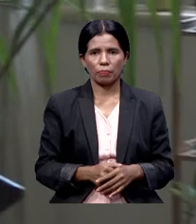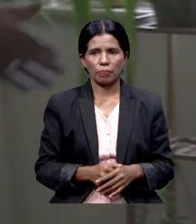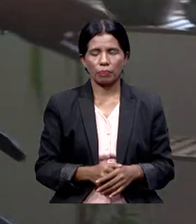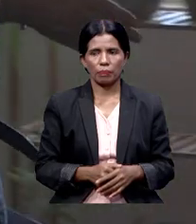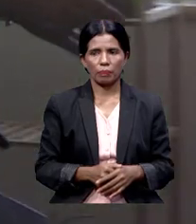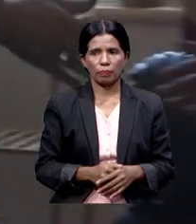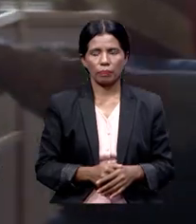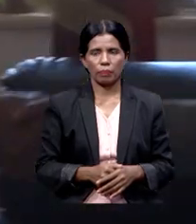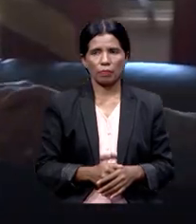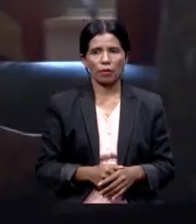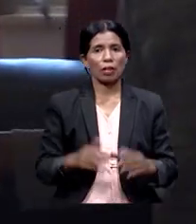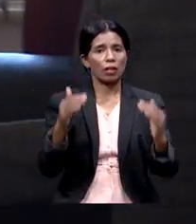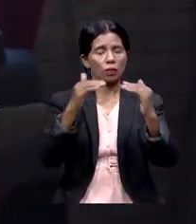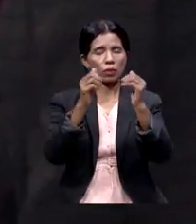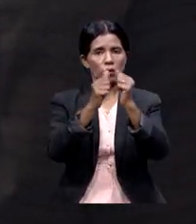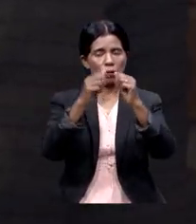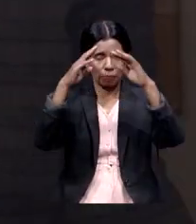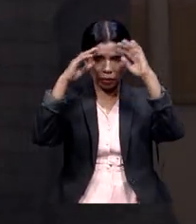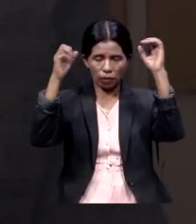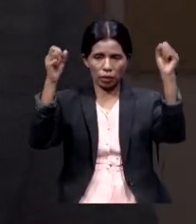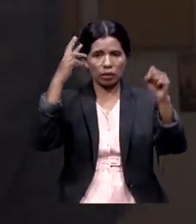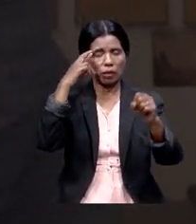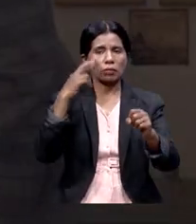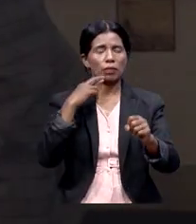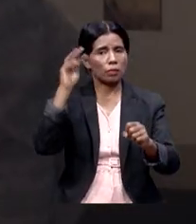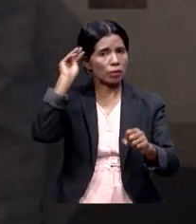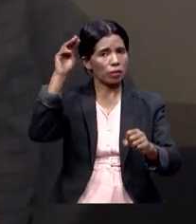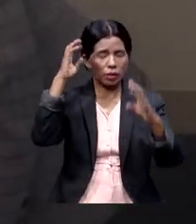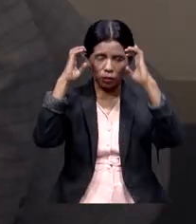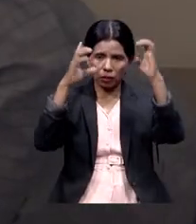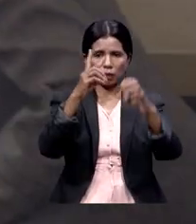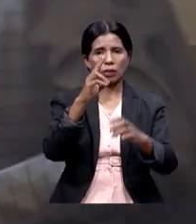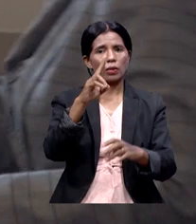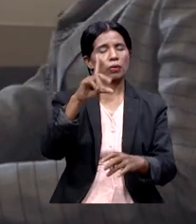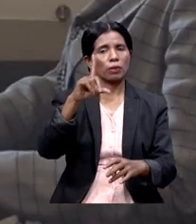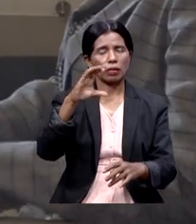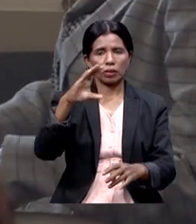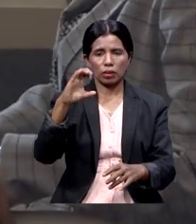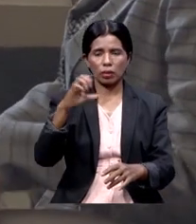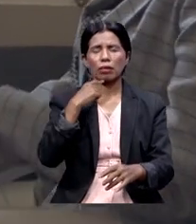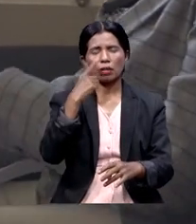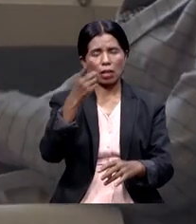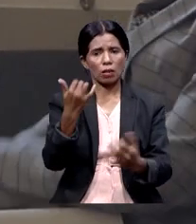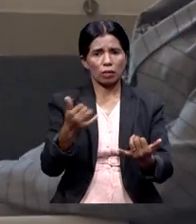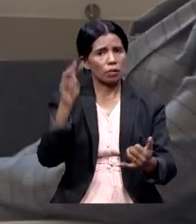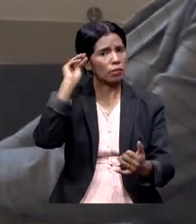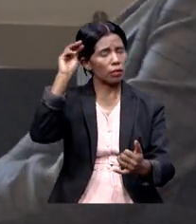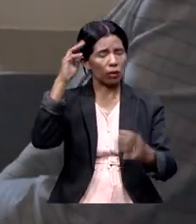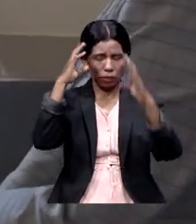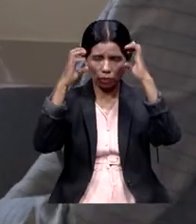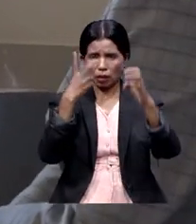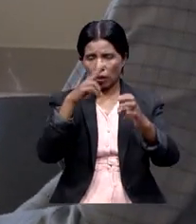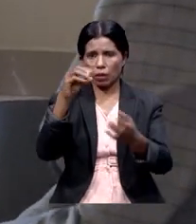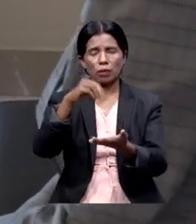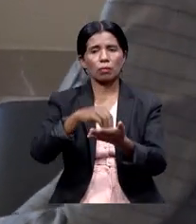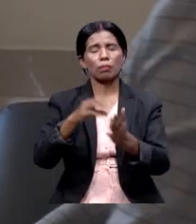Foi no encontro o Presidente da República, José Ramos Horta, Ministra da Educação Dulce de Jesus Soares Chateten, de dar o Ministro da Educação na aula na revisão do